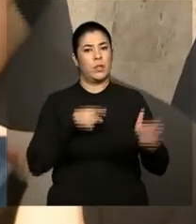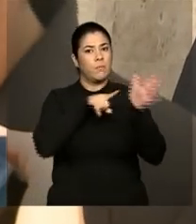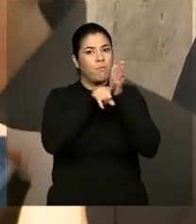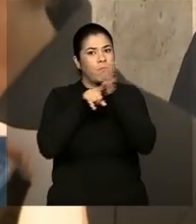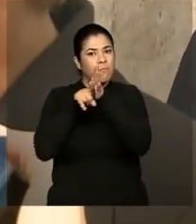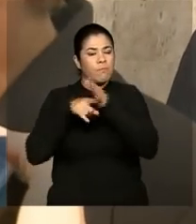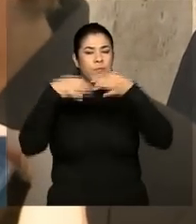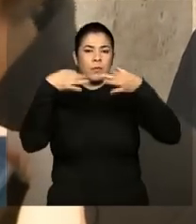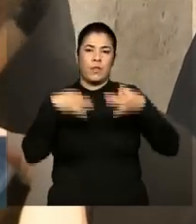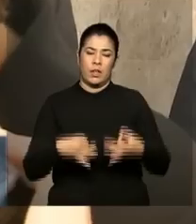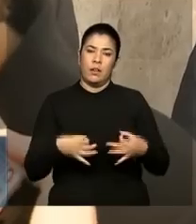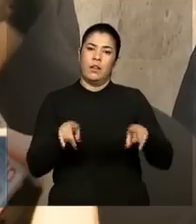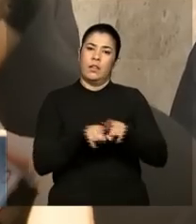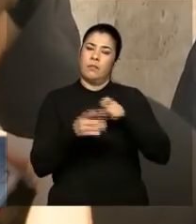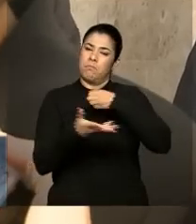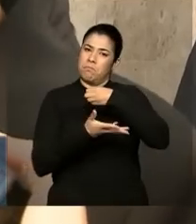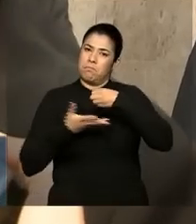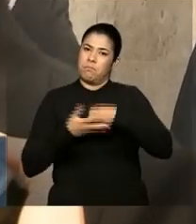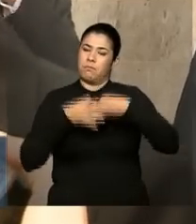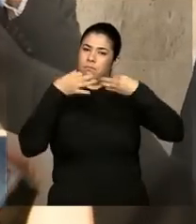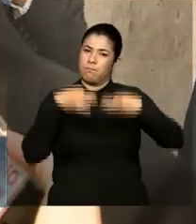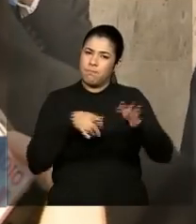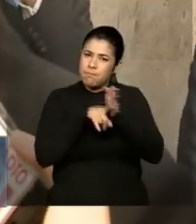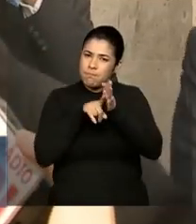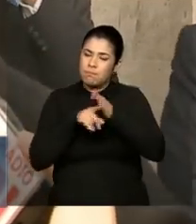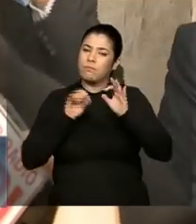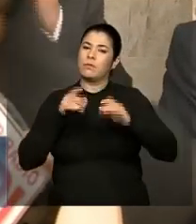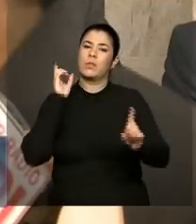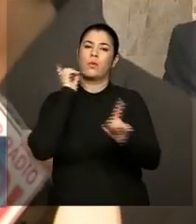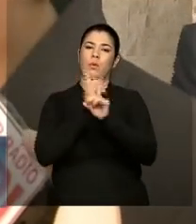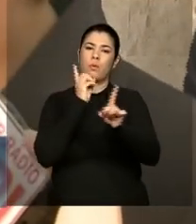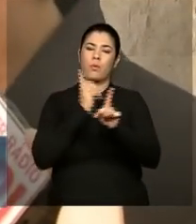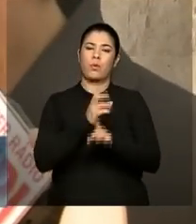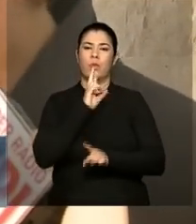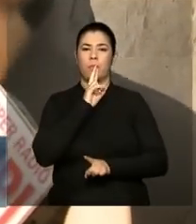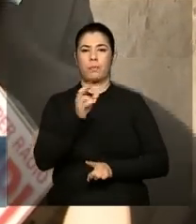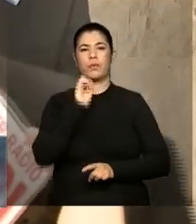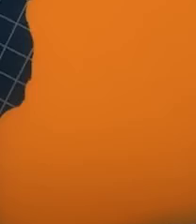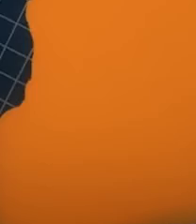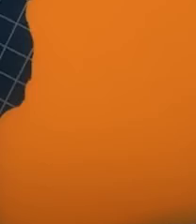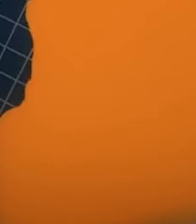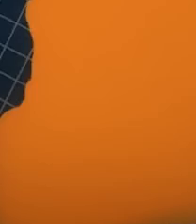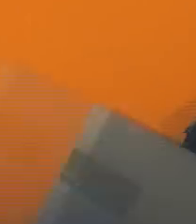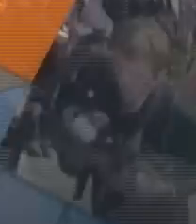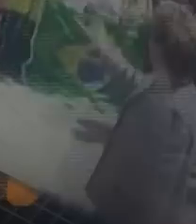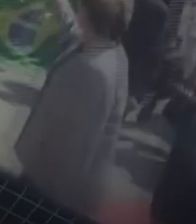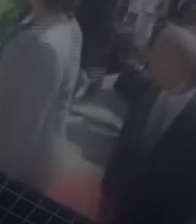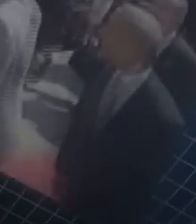argumentos e com fundamentos, você chega sempre a uma boa solução.